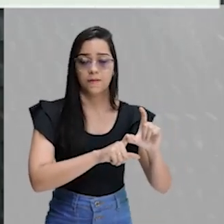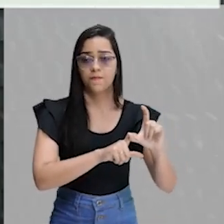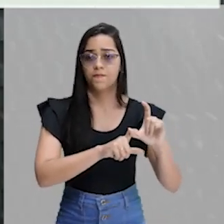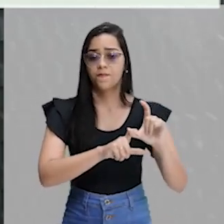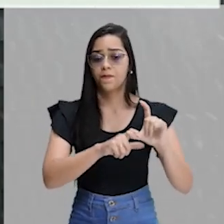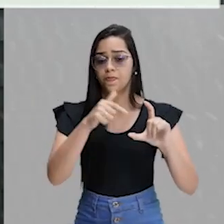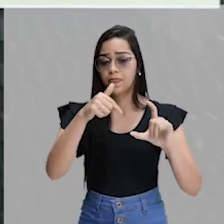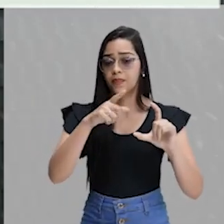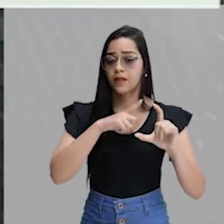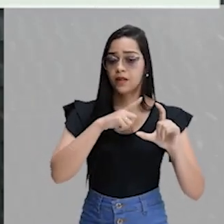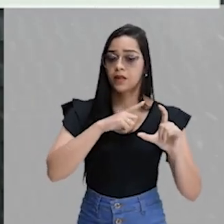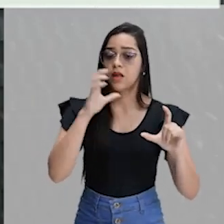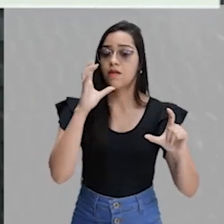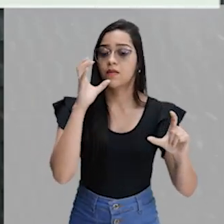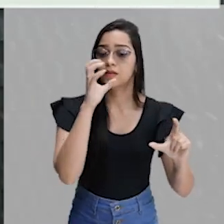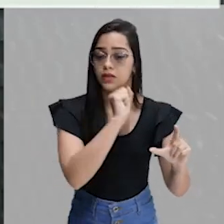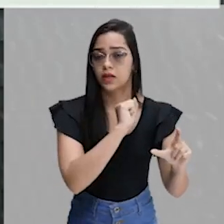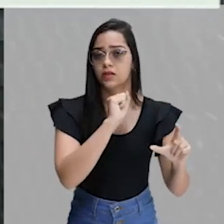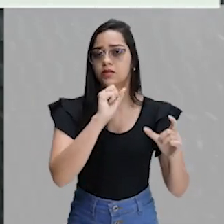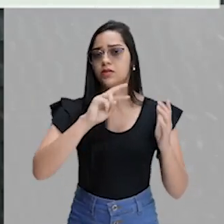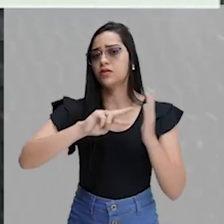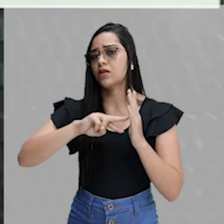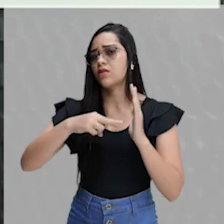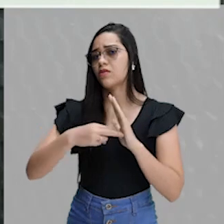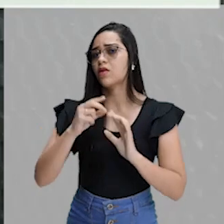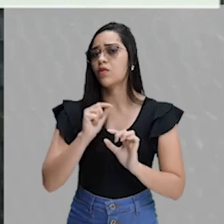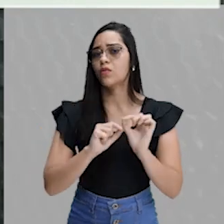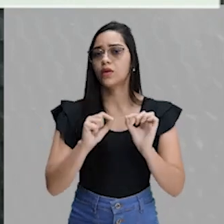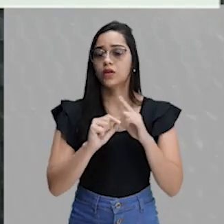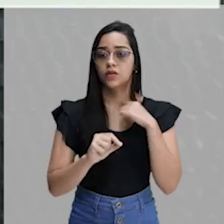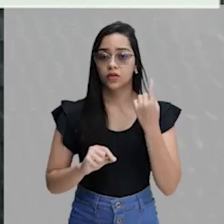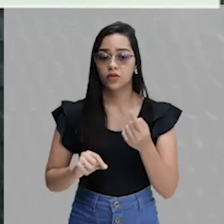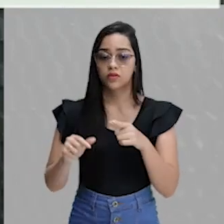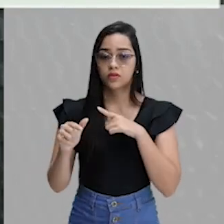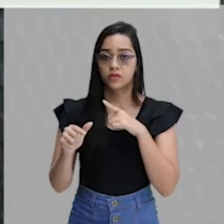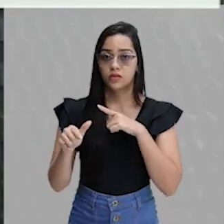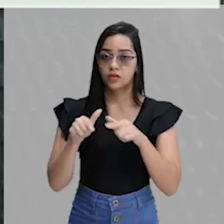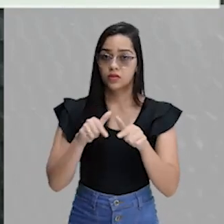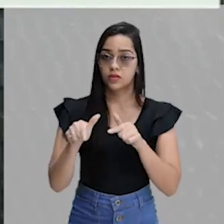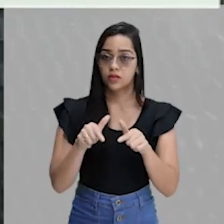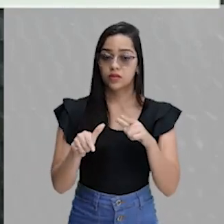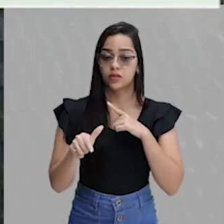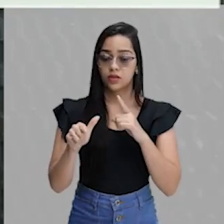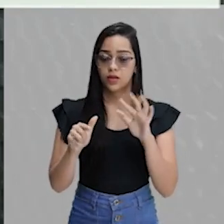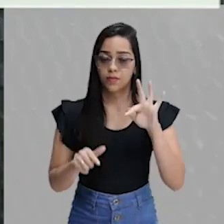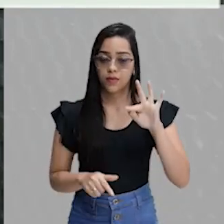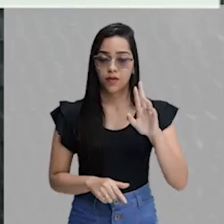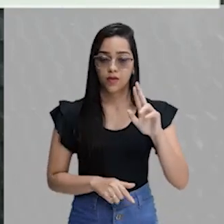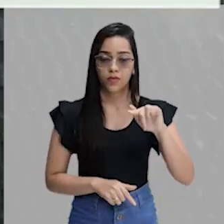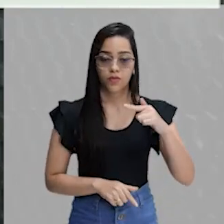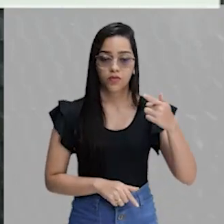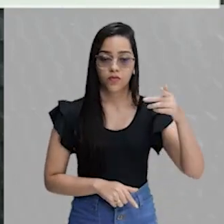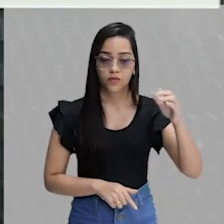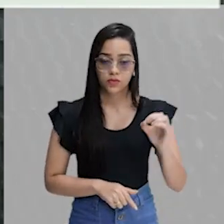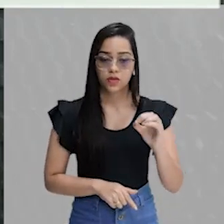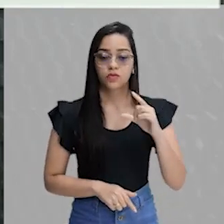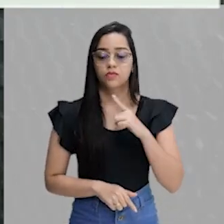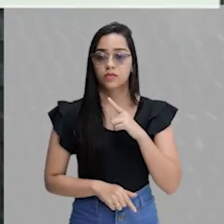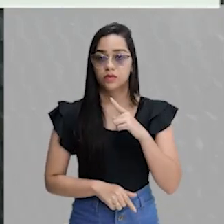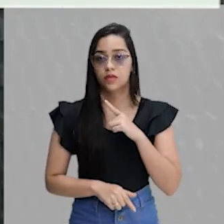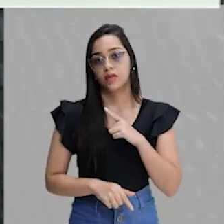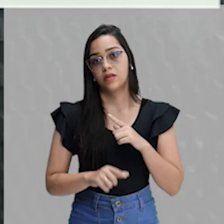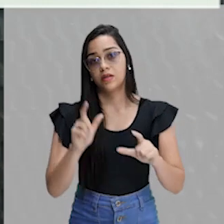potência ela tem uma dependência com a velocidade. Ou seja, estamos tratando essa potência como uma função. Nós temos a